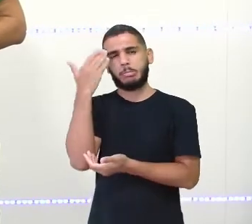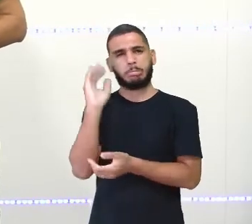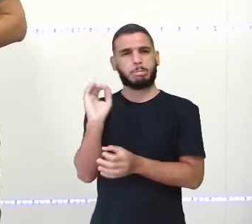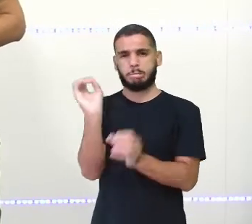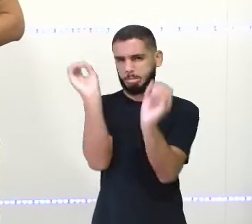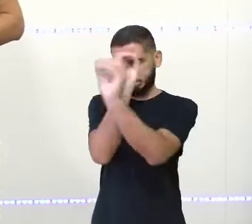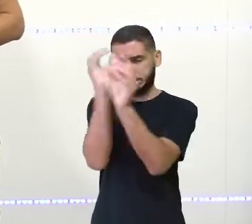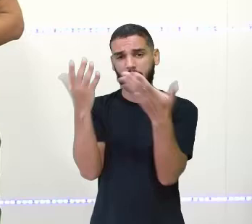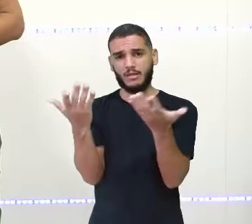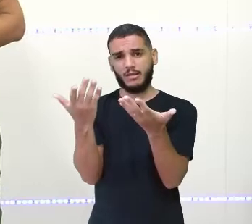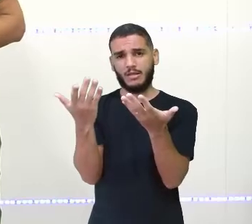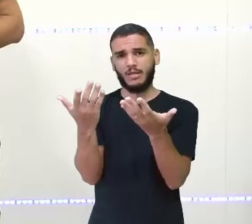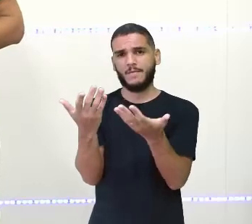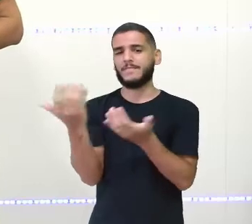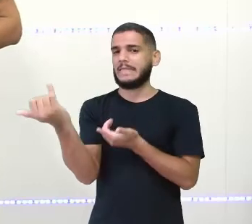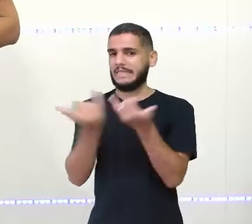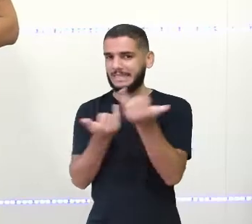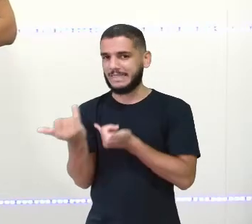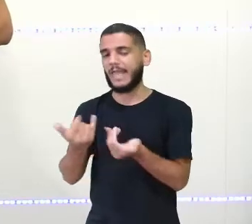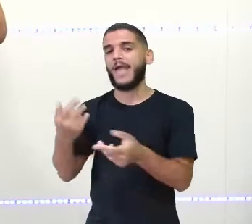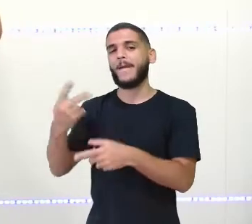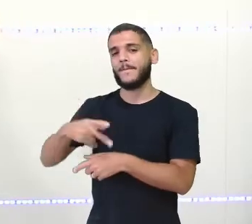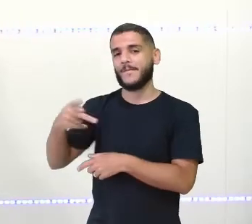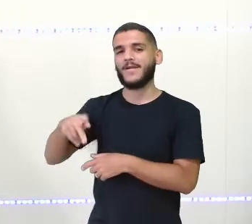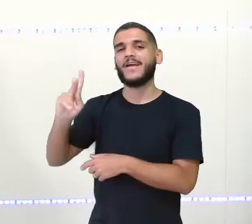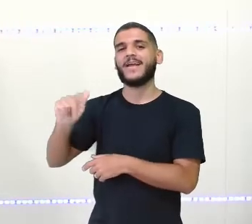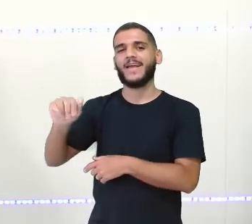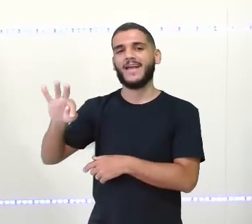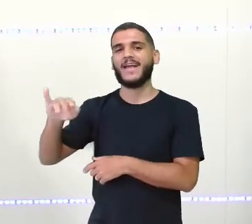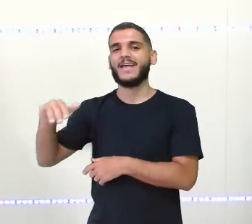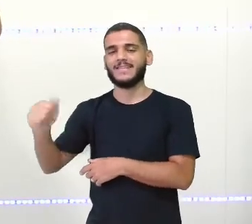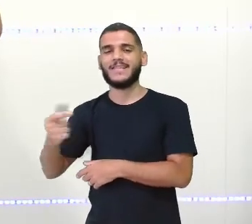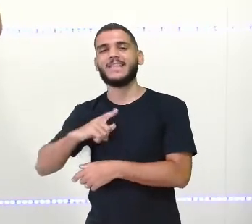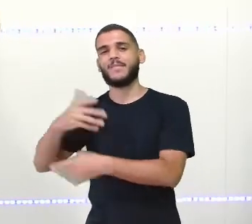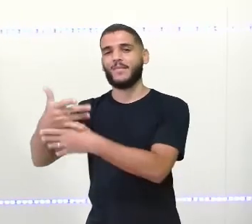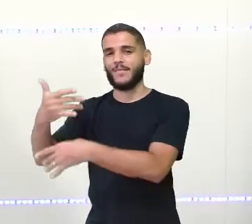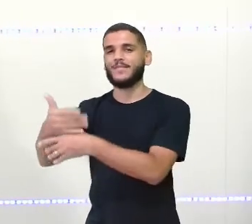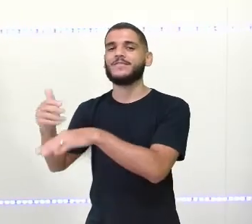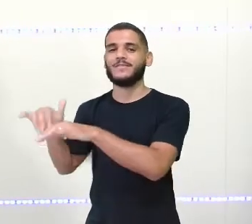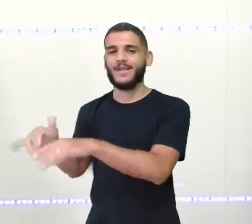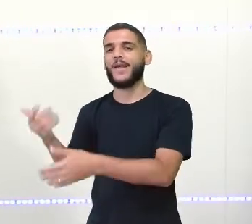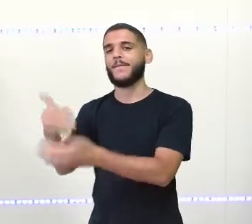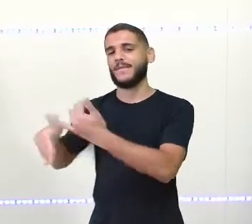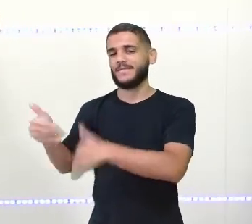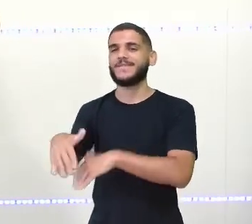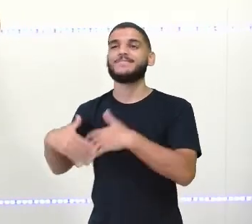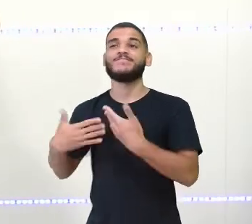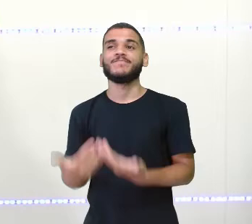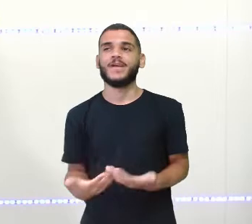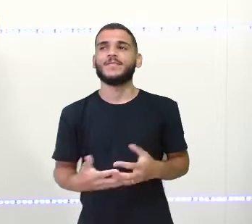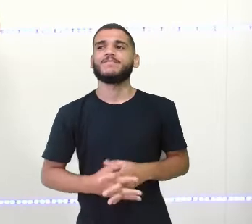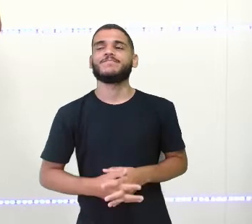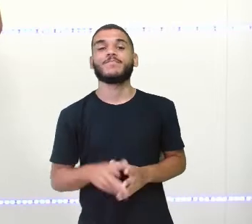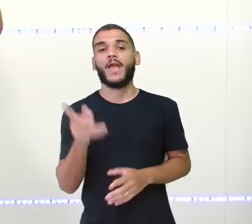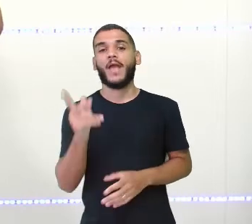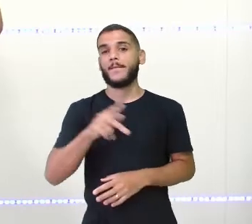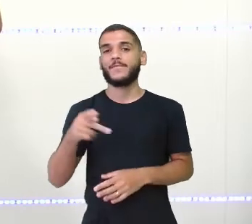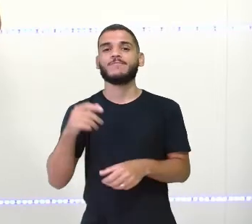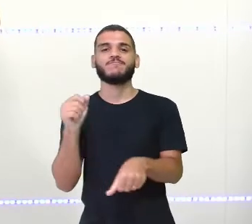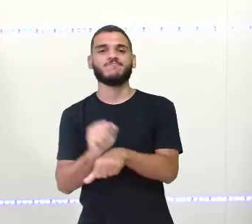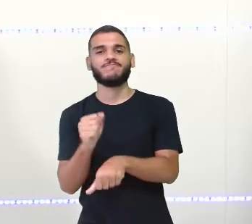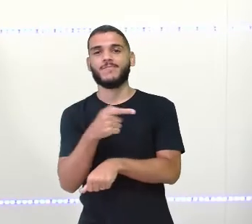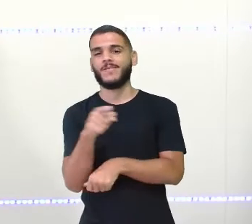saiba? Conta aí para a professora Kátia, que ela me diz lá no chat, tá certo? Estou aguardando. A professora Kátia está aqui só